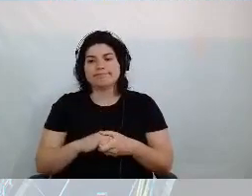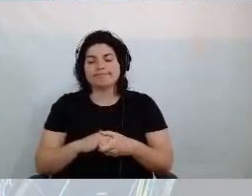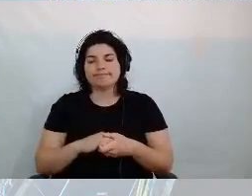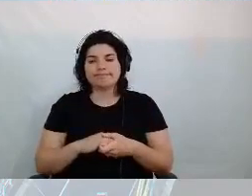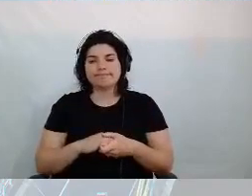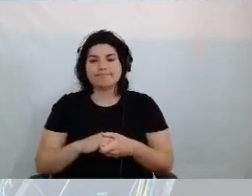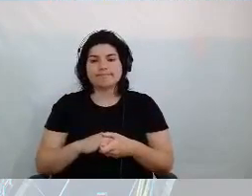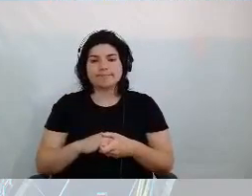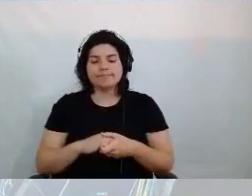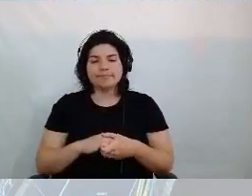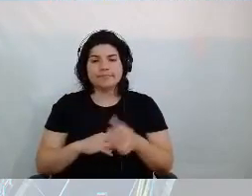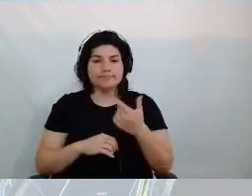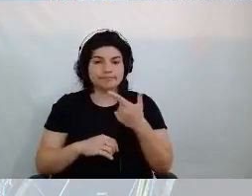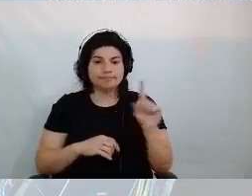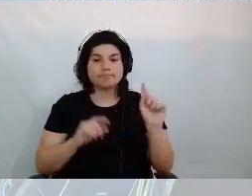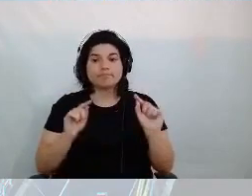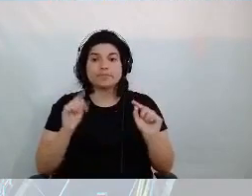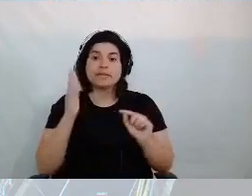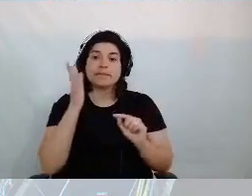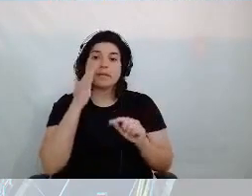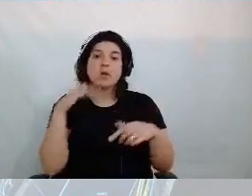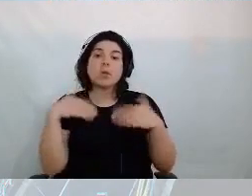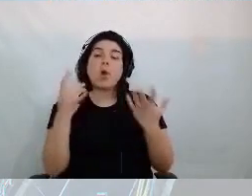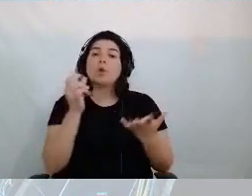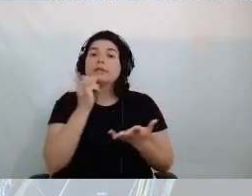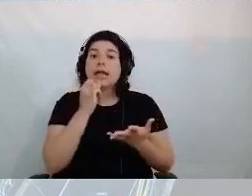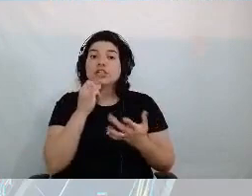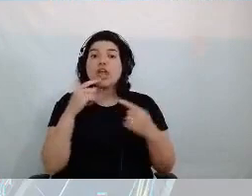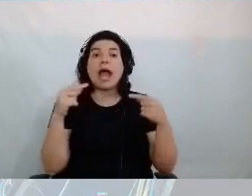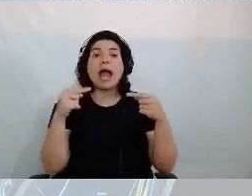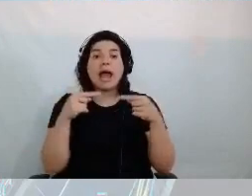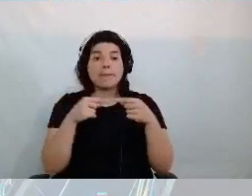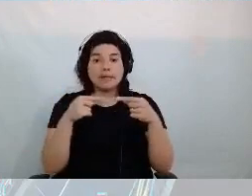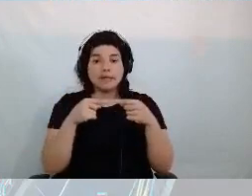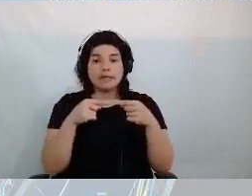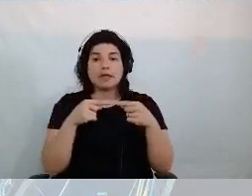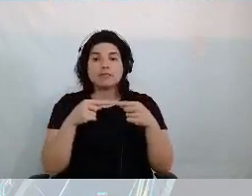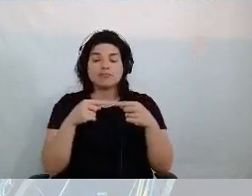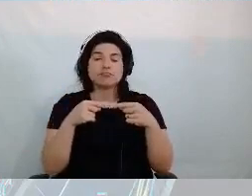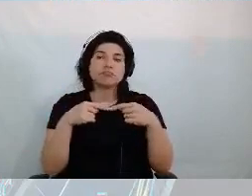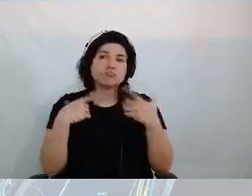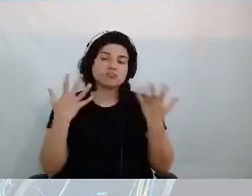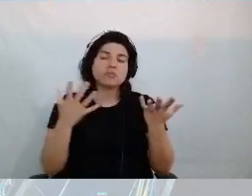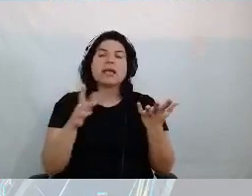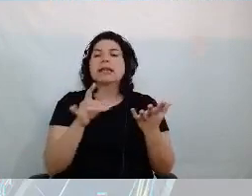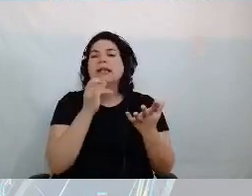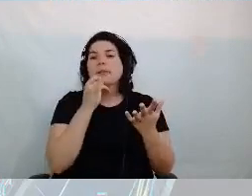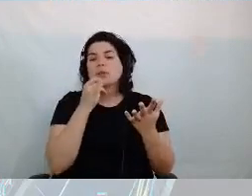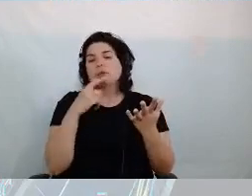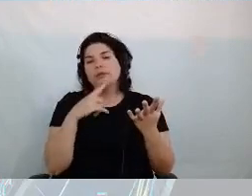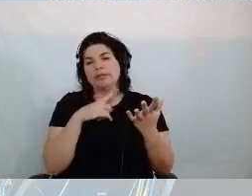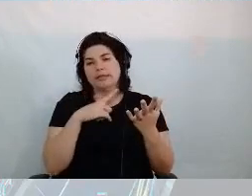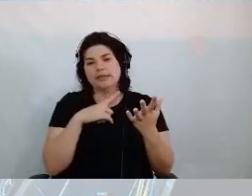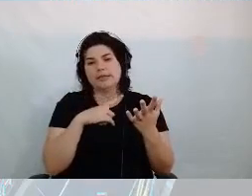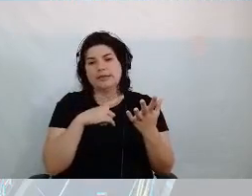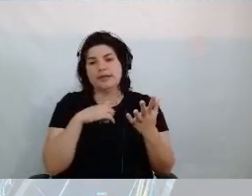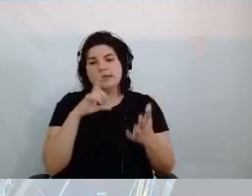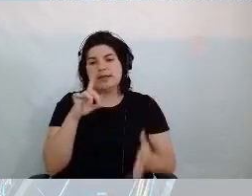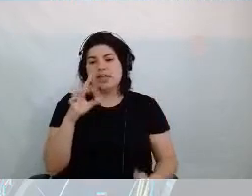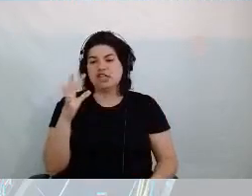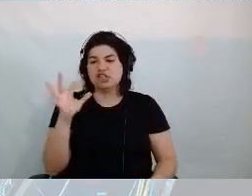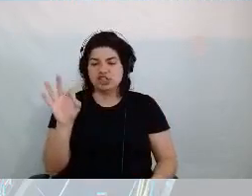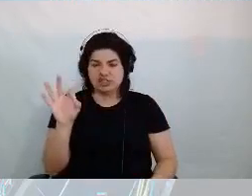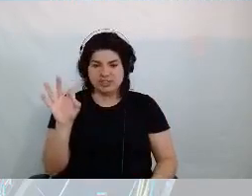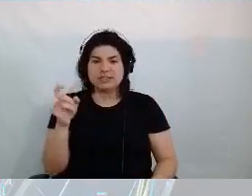Outro ponto também é definir o tipo de teste a ser aplicado. Então, a gente teve lá o exemplo do 10x, e